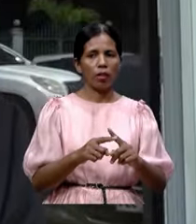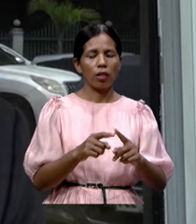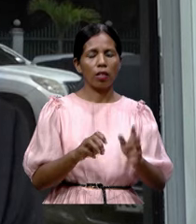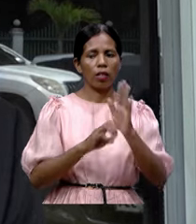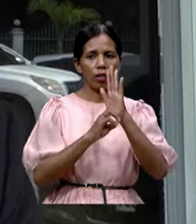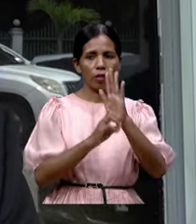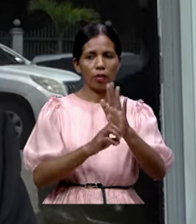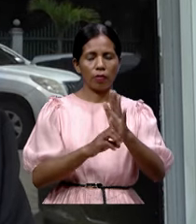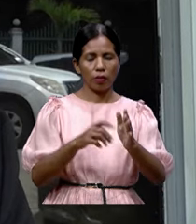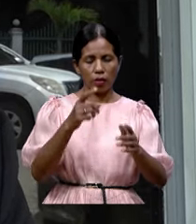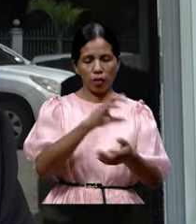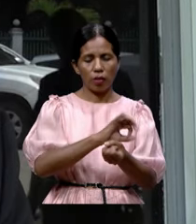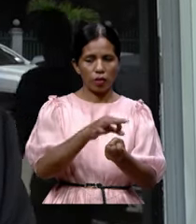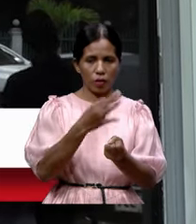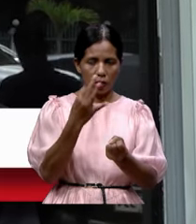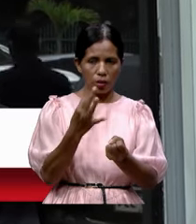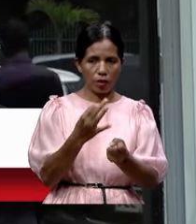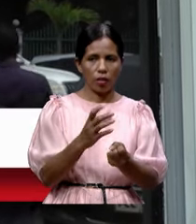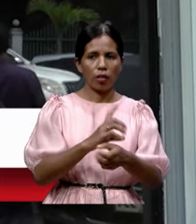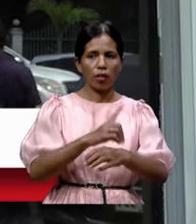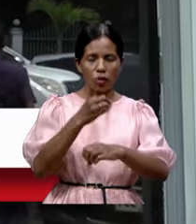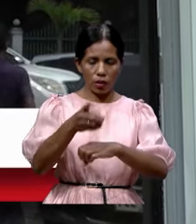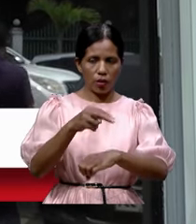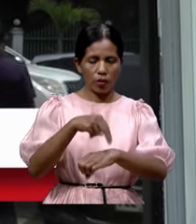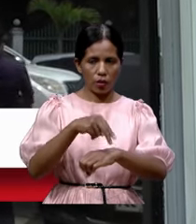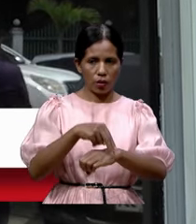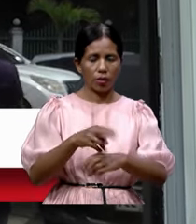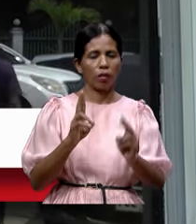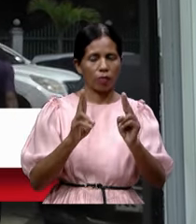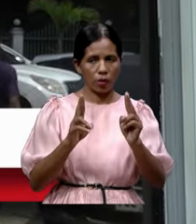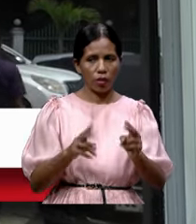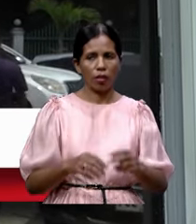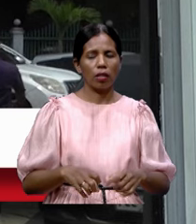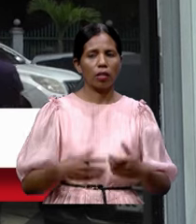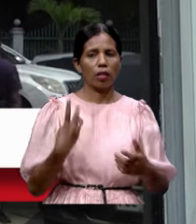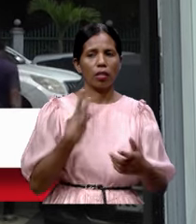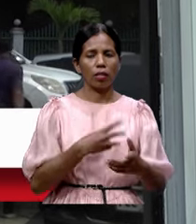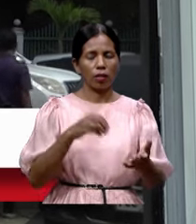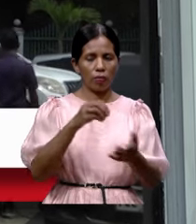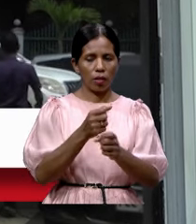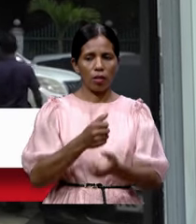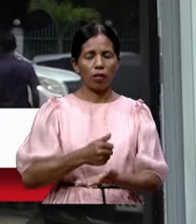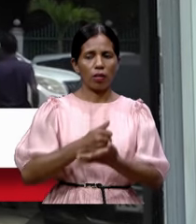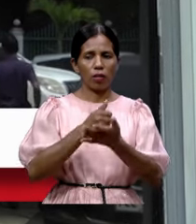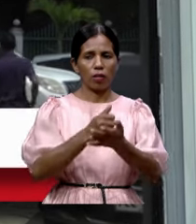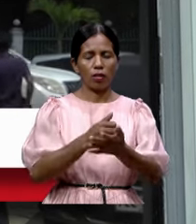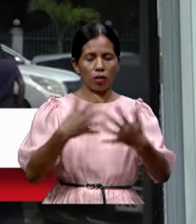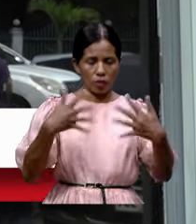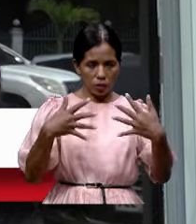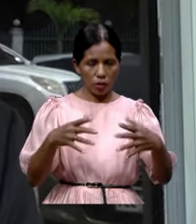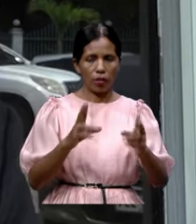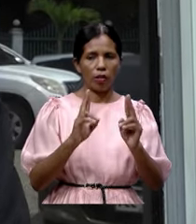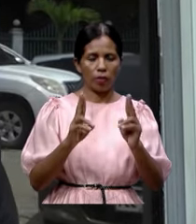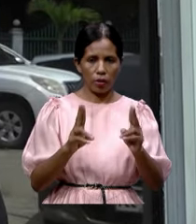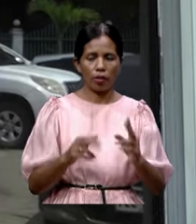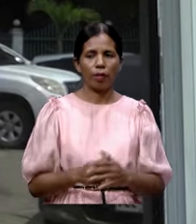o pandemia urgente e a desastres naturais e a emergência né hirak né mas que teve trata assunto funuru macarik né